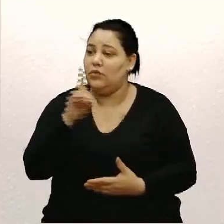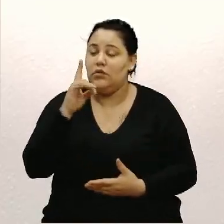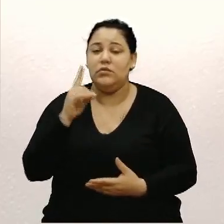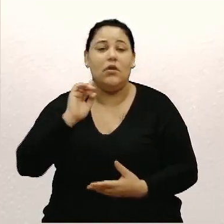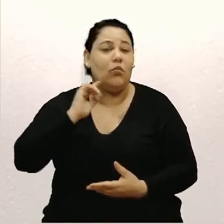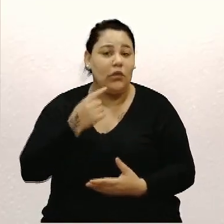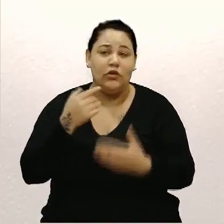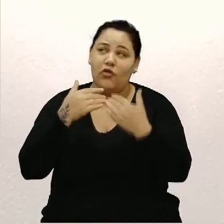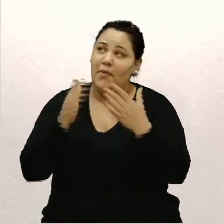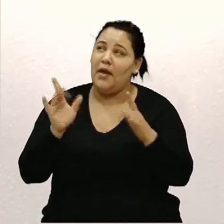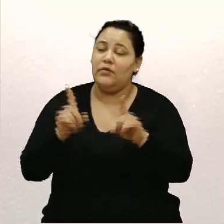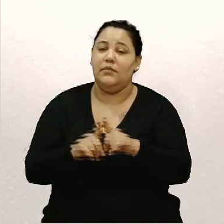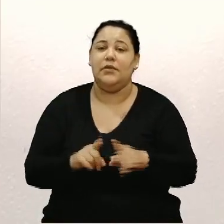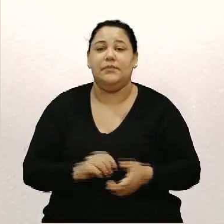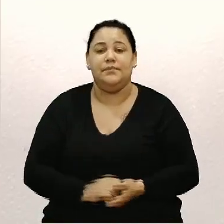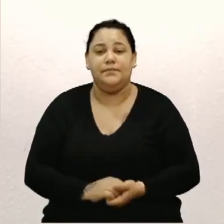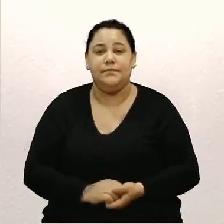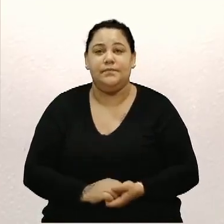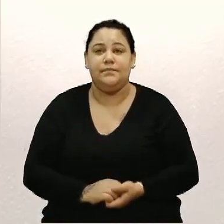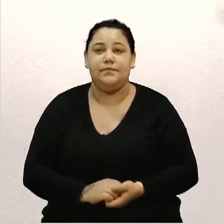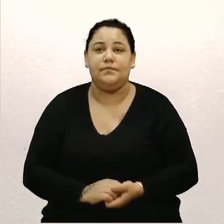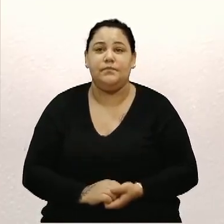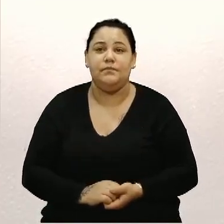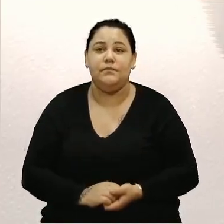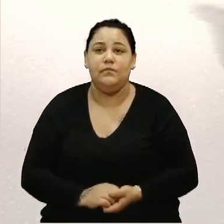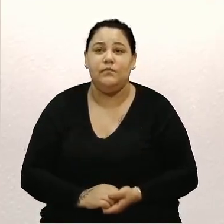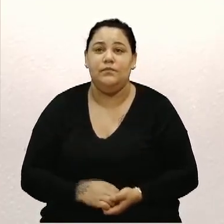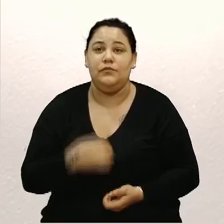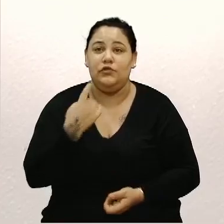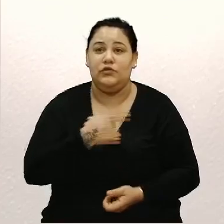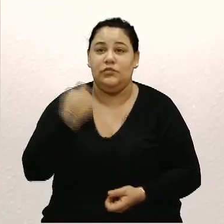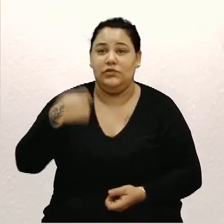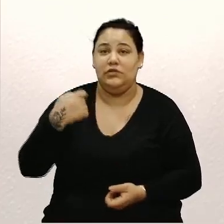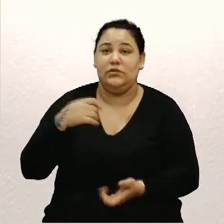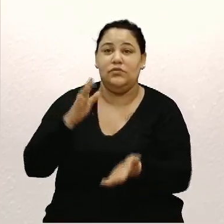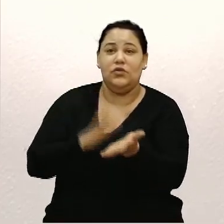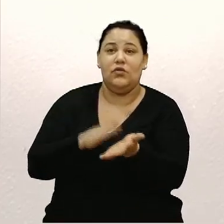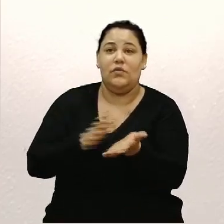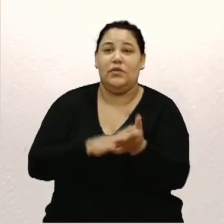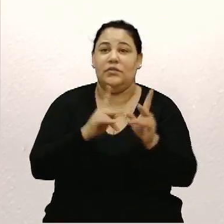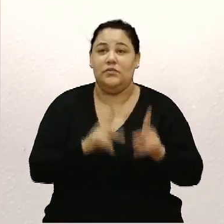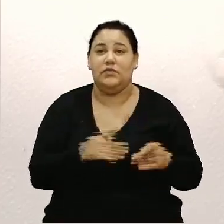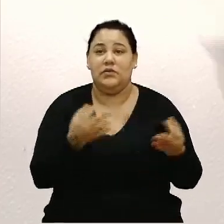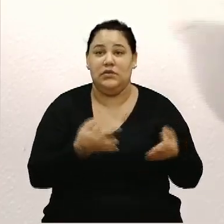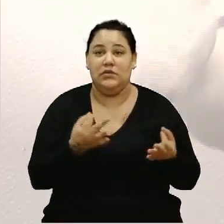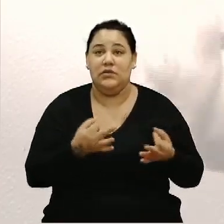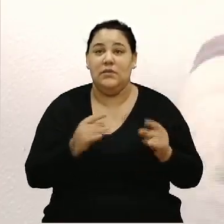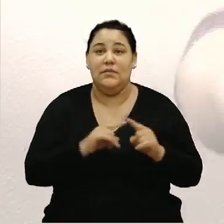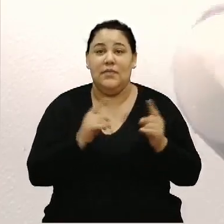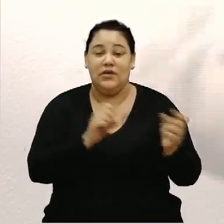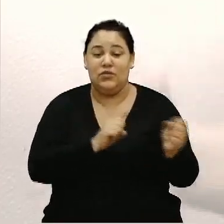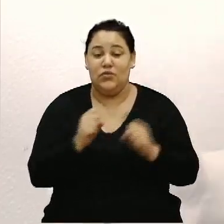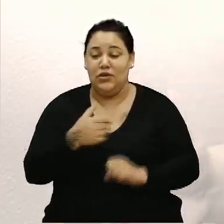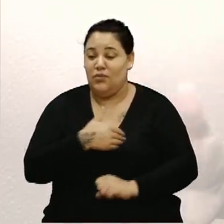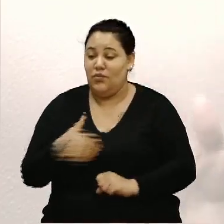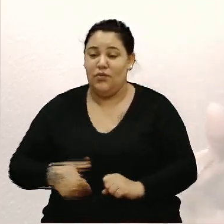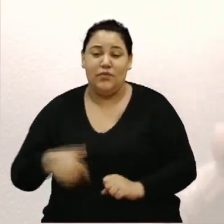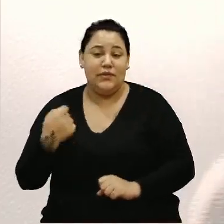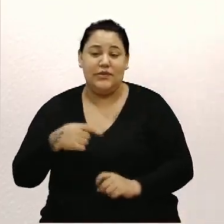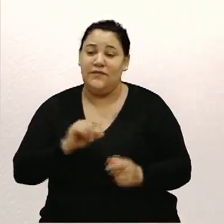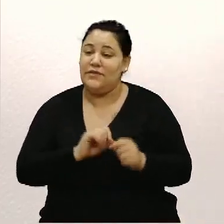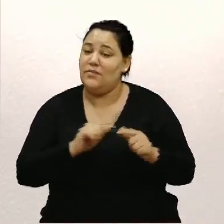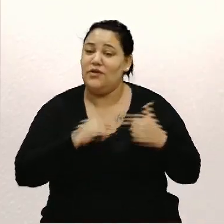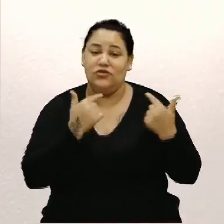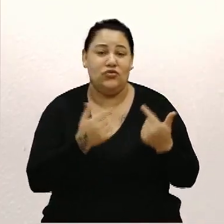céu aberto. Então a gente tem que cobrar das pessoas, com certeza. Mas o poder público vai ter que fazer a sua